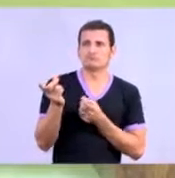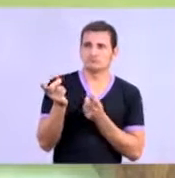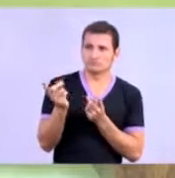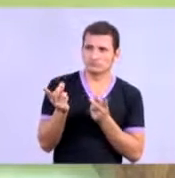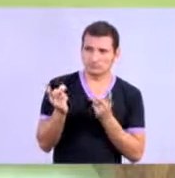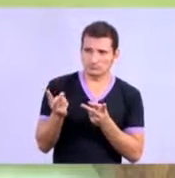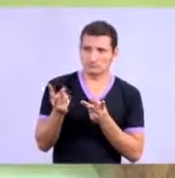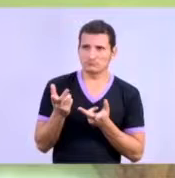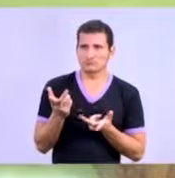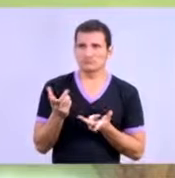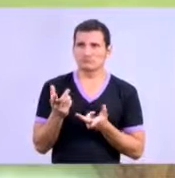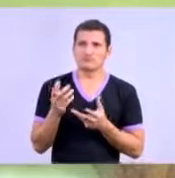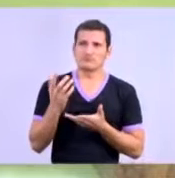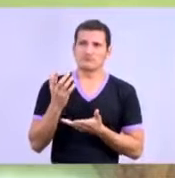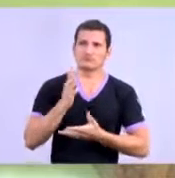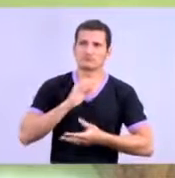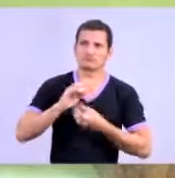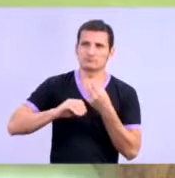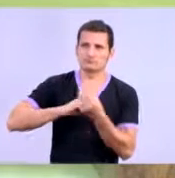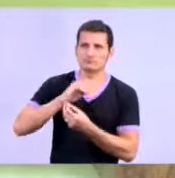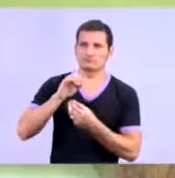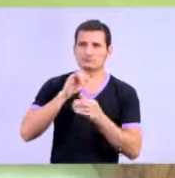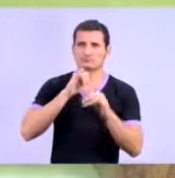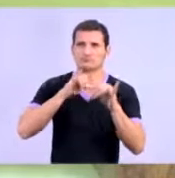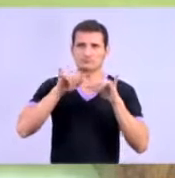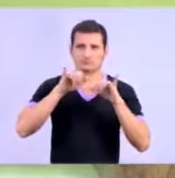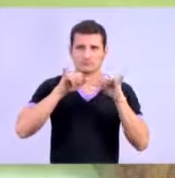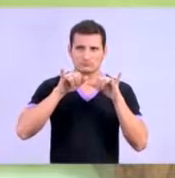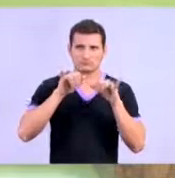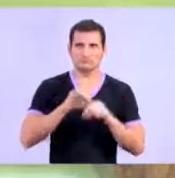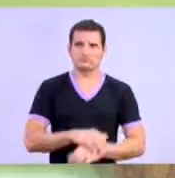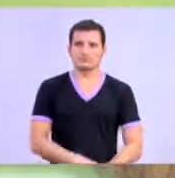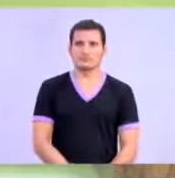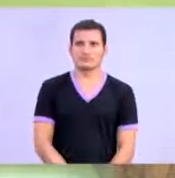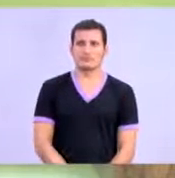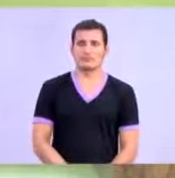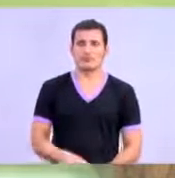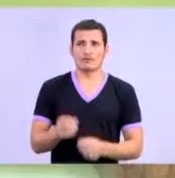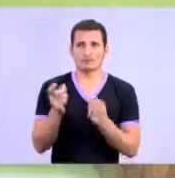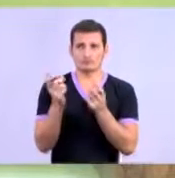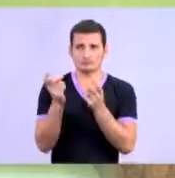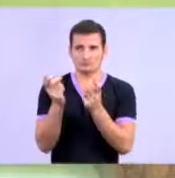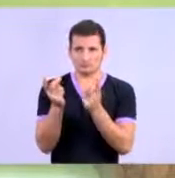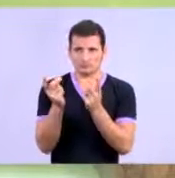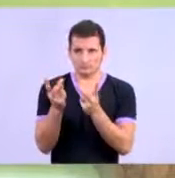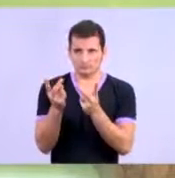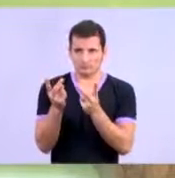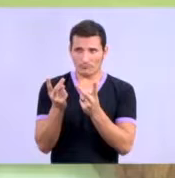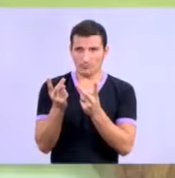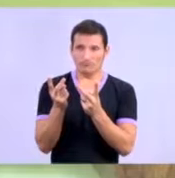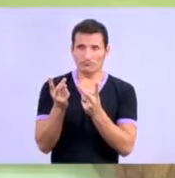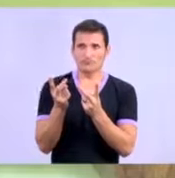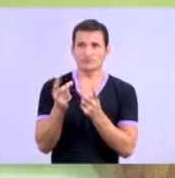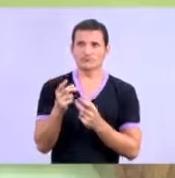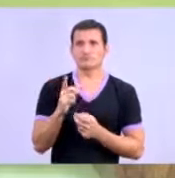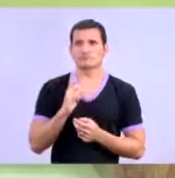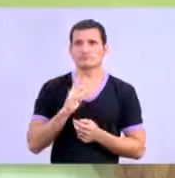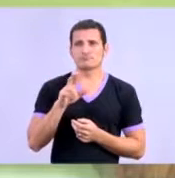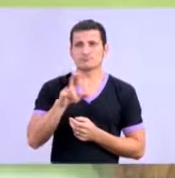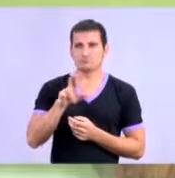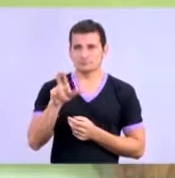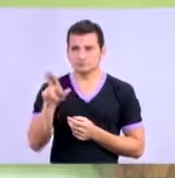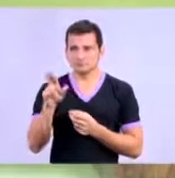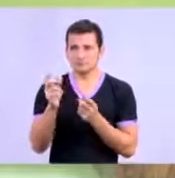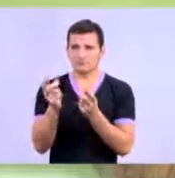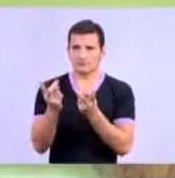fazendo uma mistura dessas informações. Bom, para vendedor, normalmente a gente tem um nome do